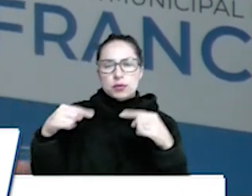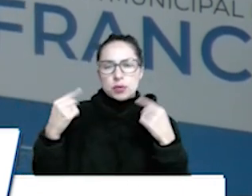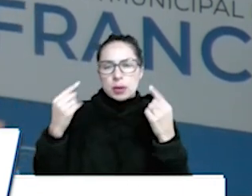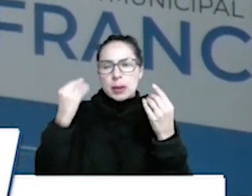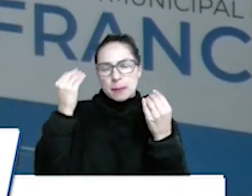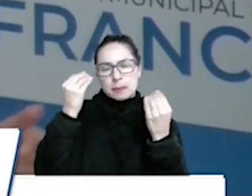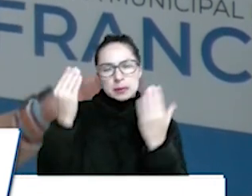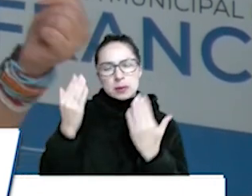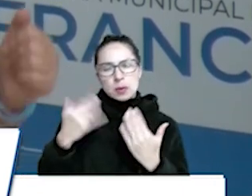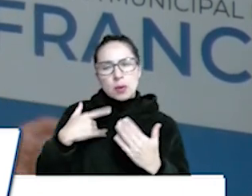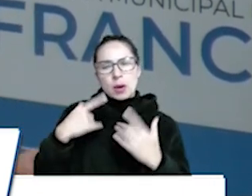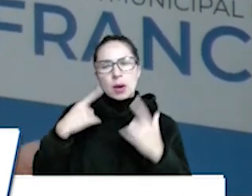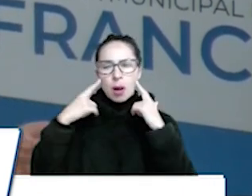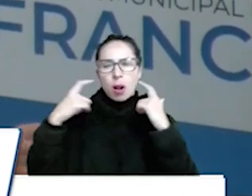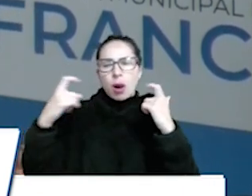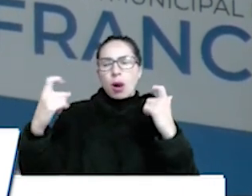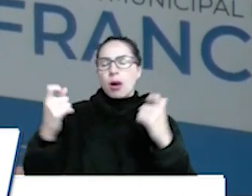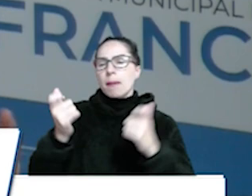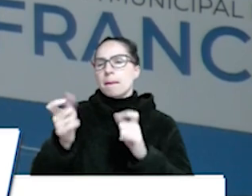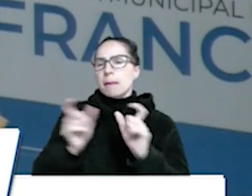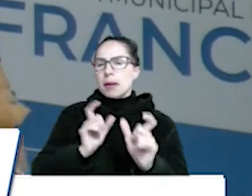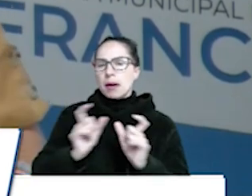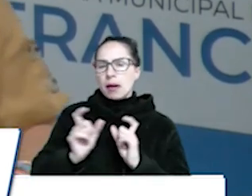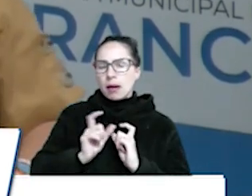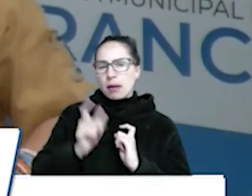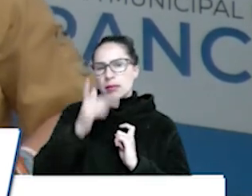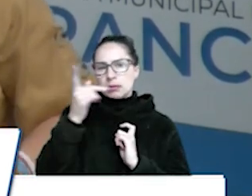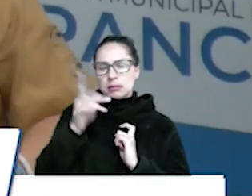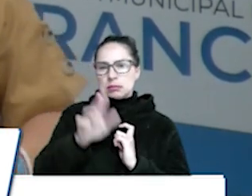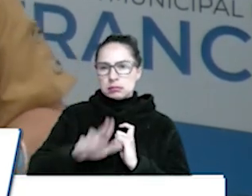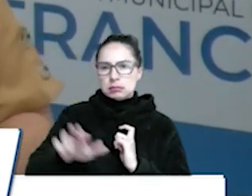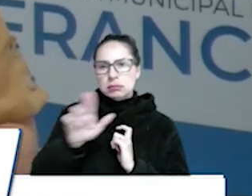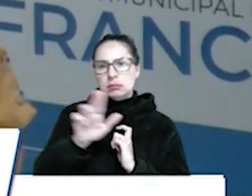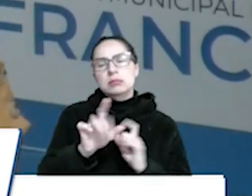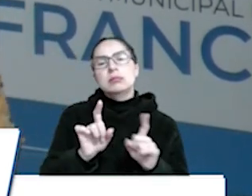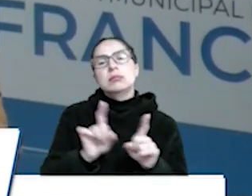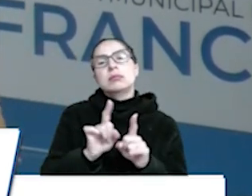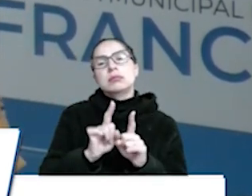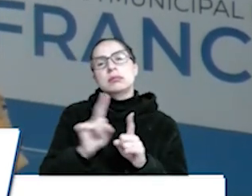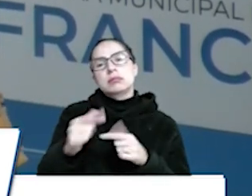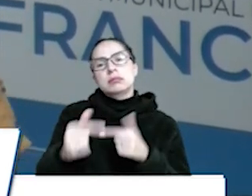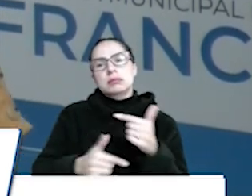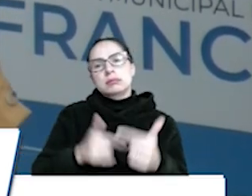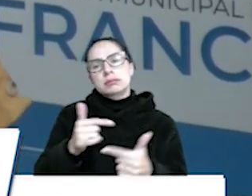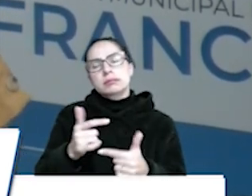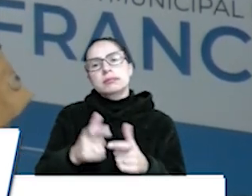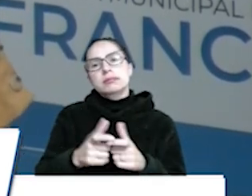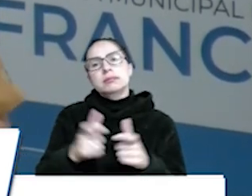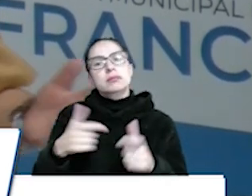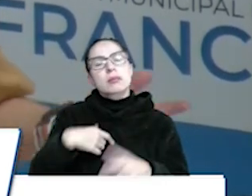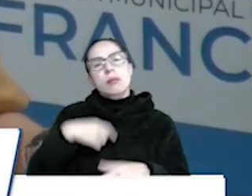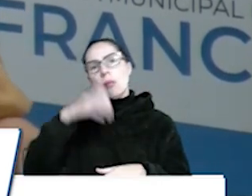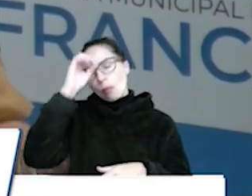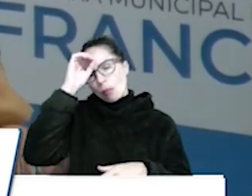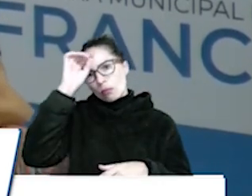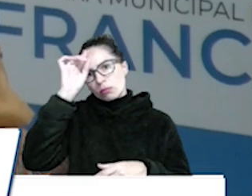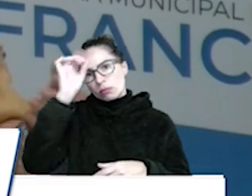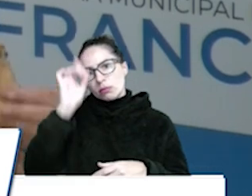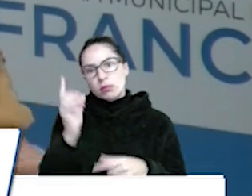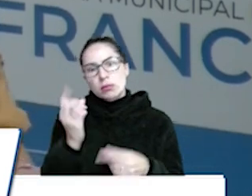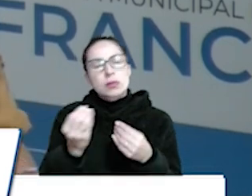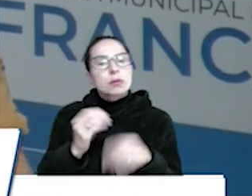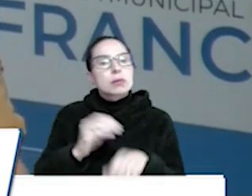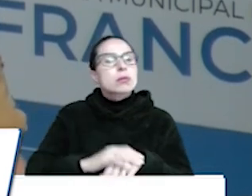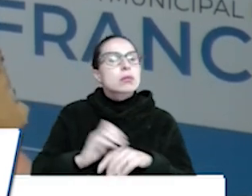físicas, verbais, de usuários, e esses funcionários muitas vezes não sabem o que fazer, e